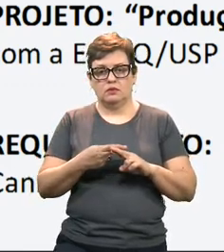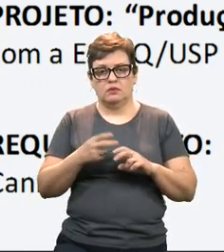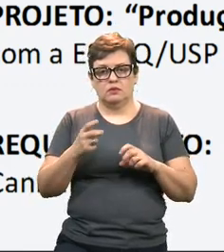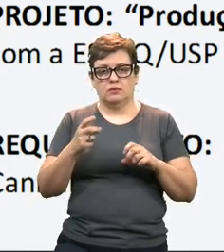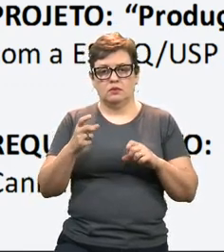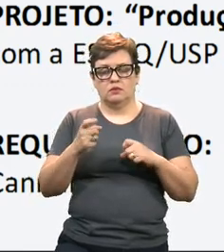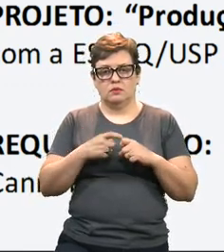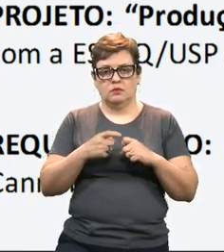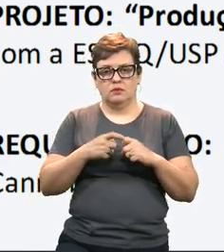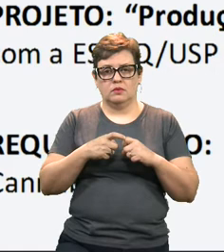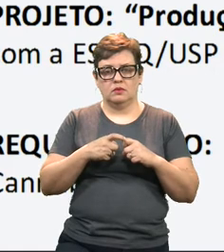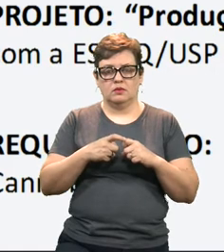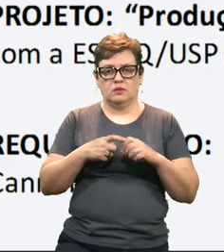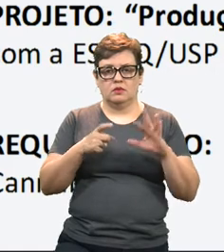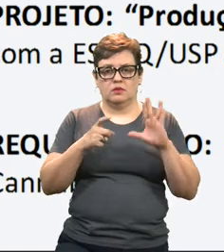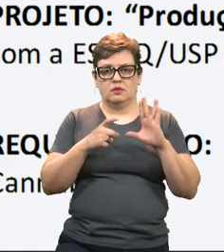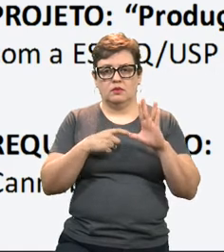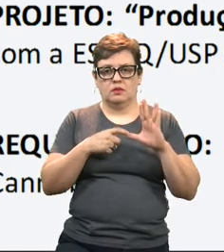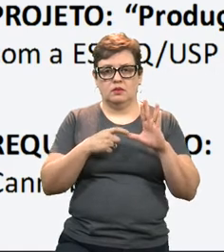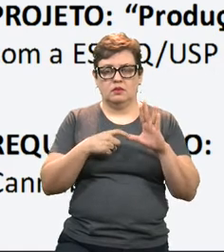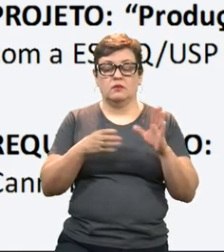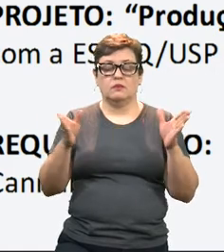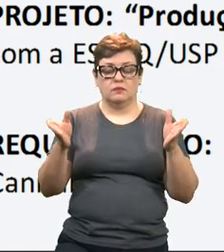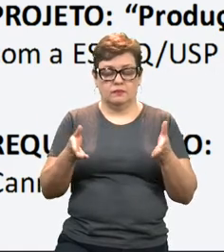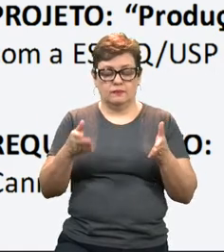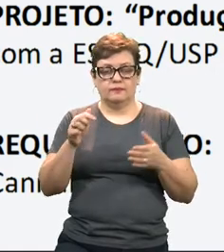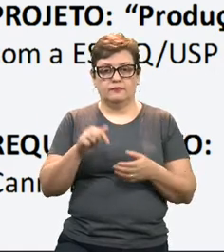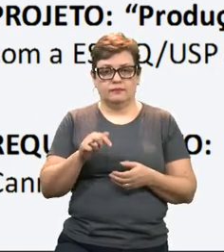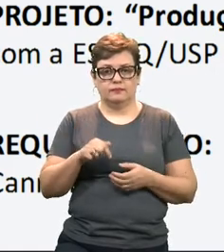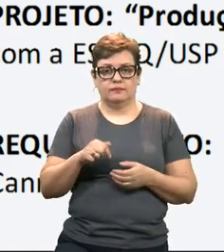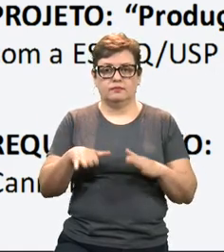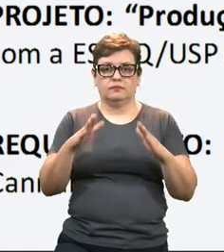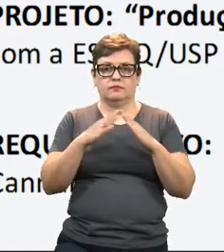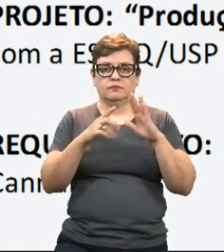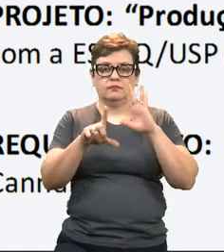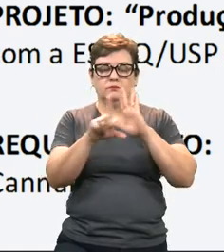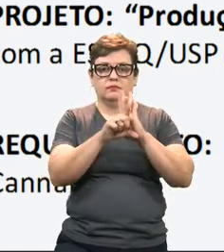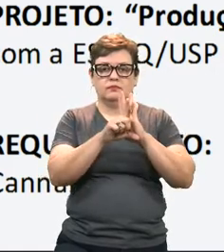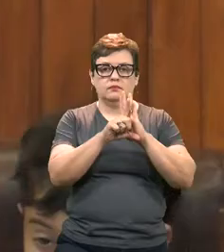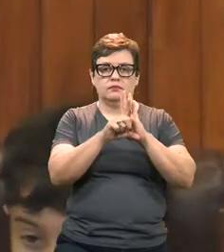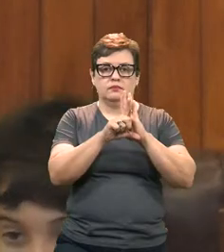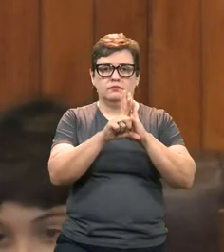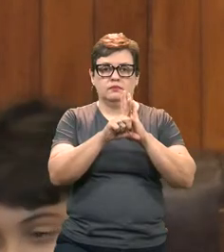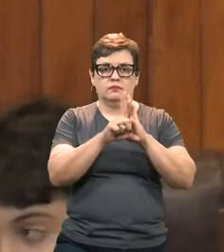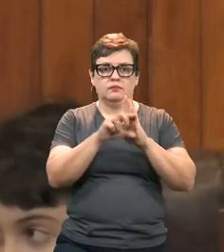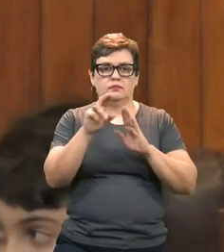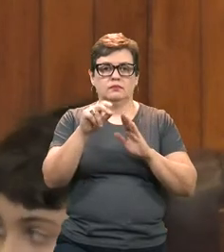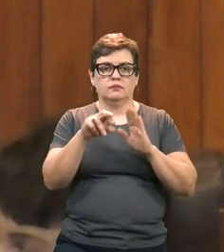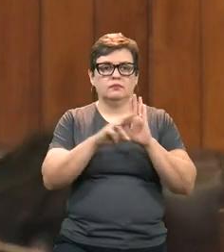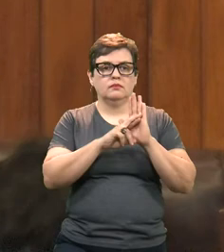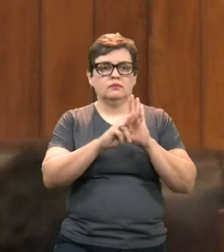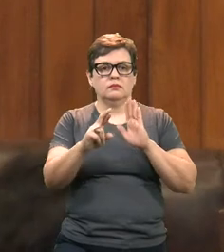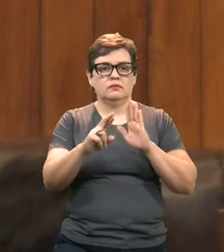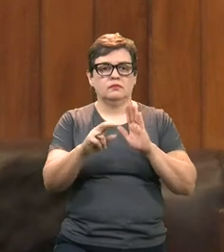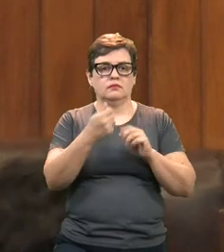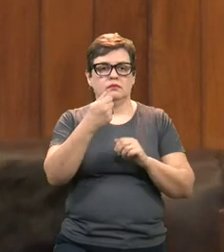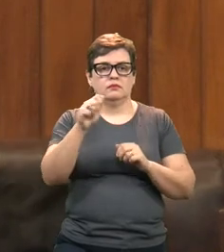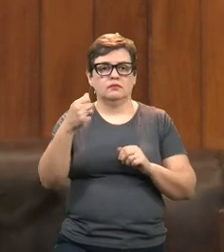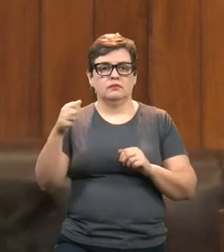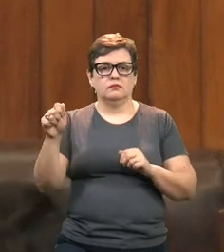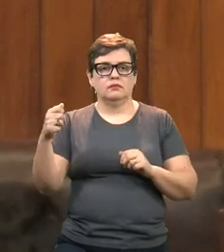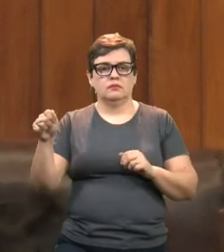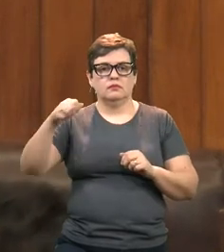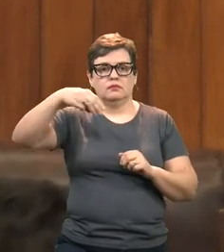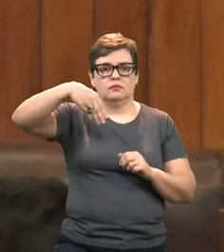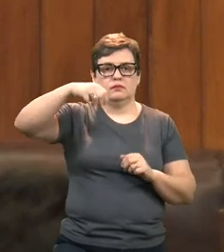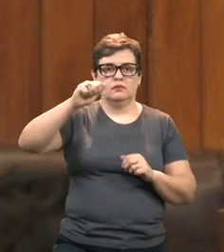Então, hoje, né, nessa Casa de Leis, Como representante da Associação